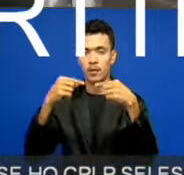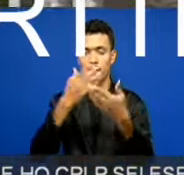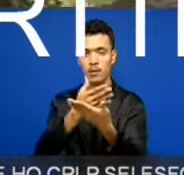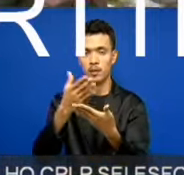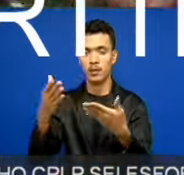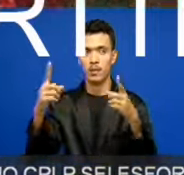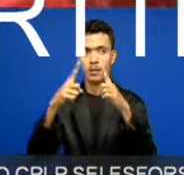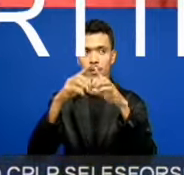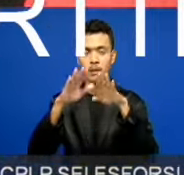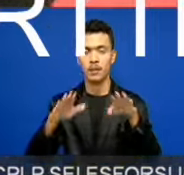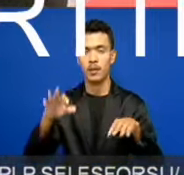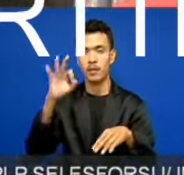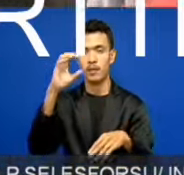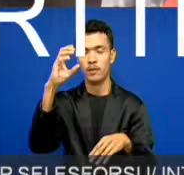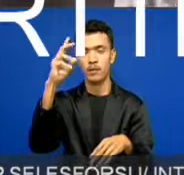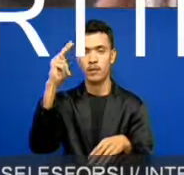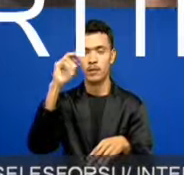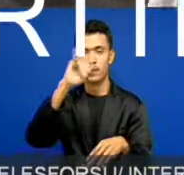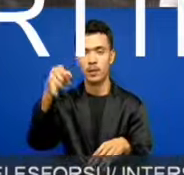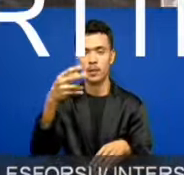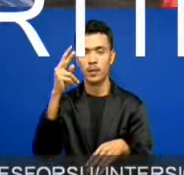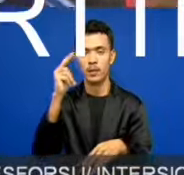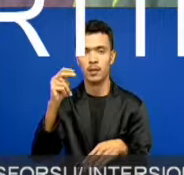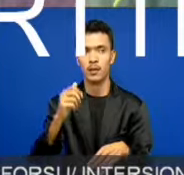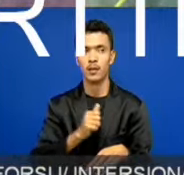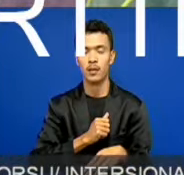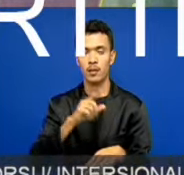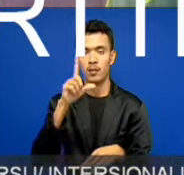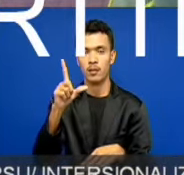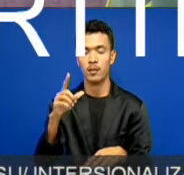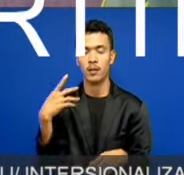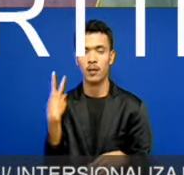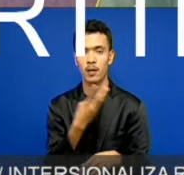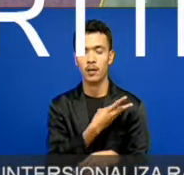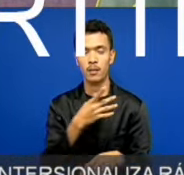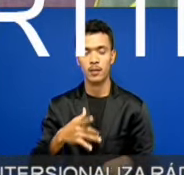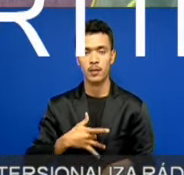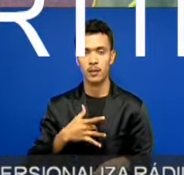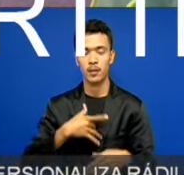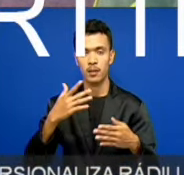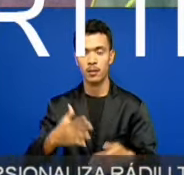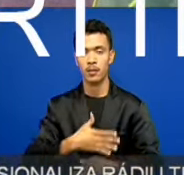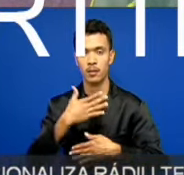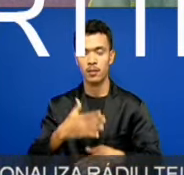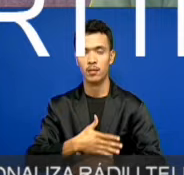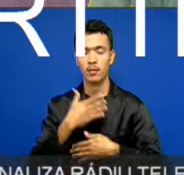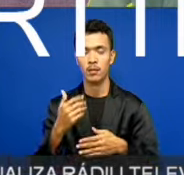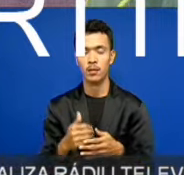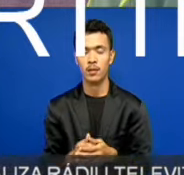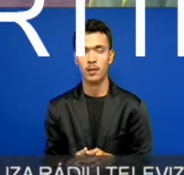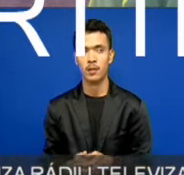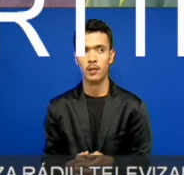orfanato FCZM, a Loclara. Eu me sinto contente, mas vamos a fazer esperança para a vendedora